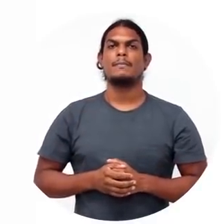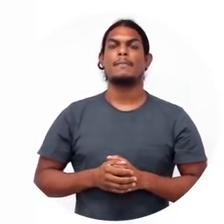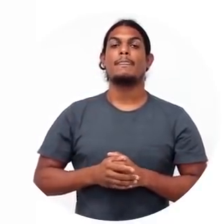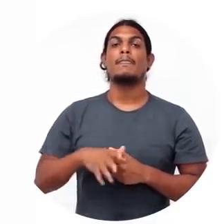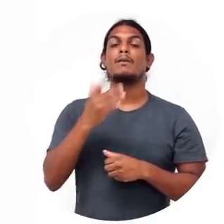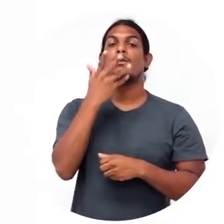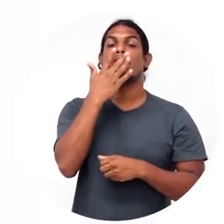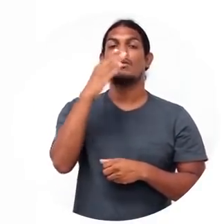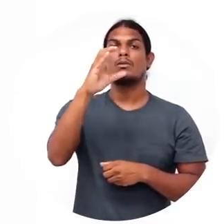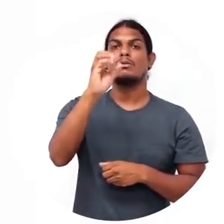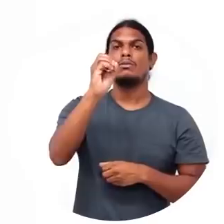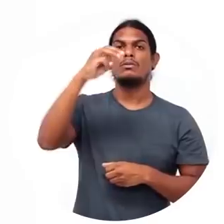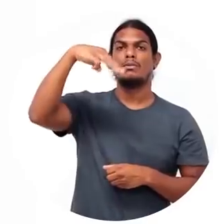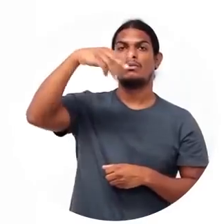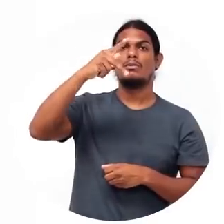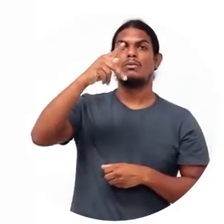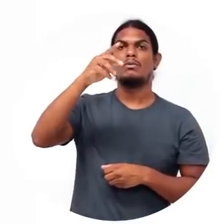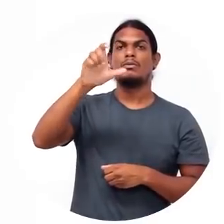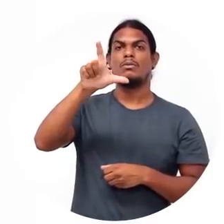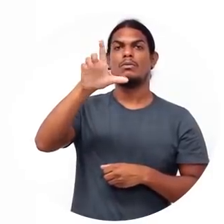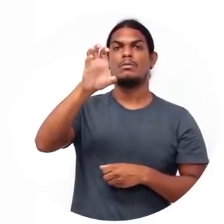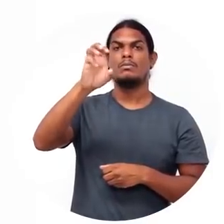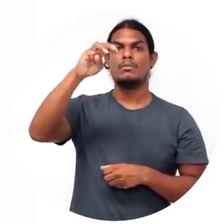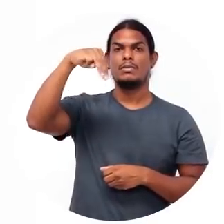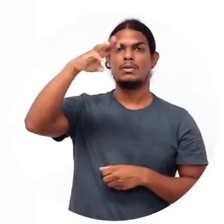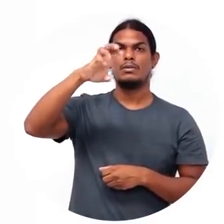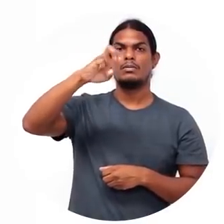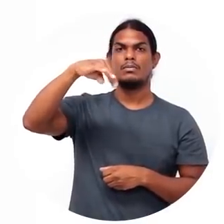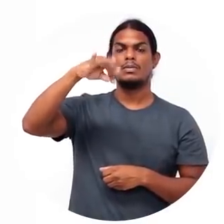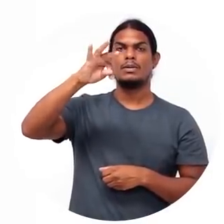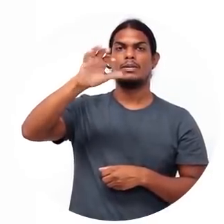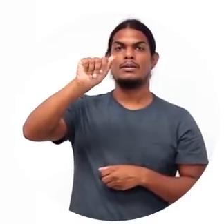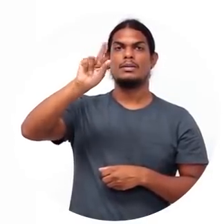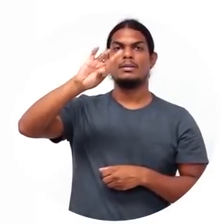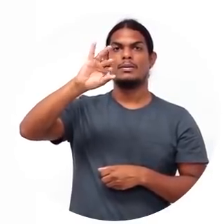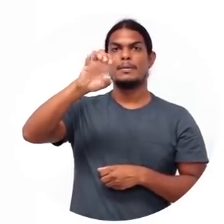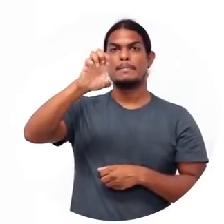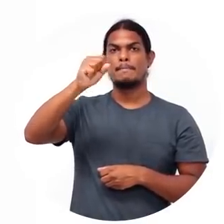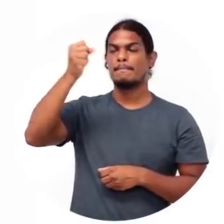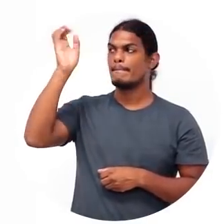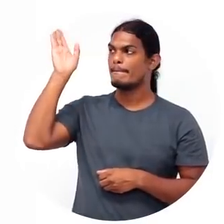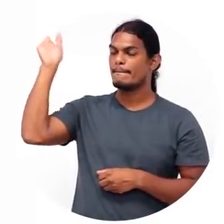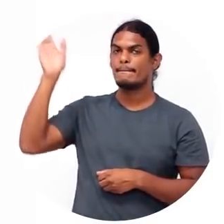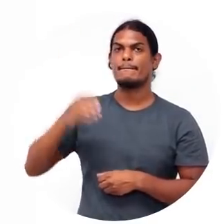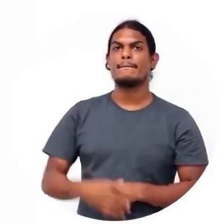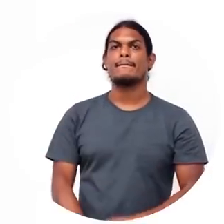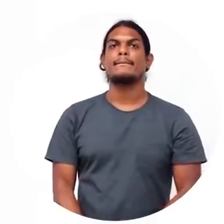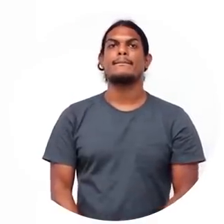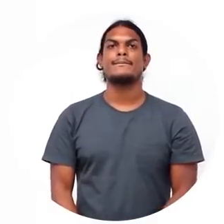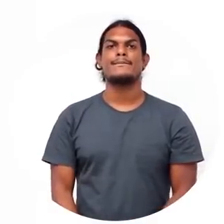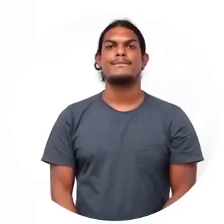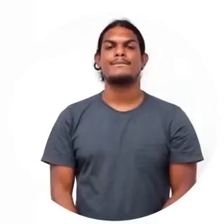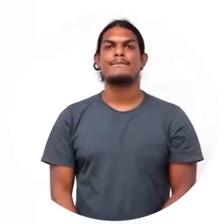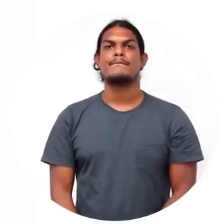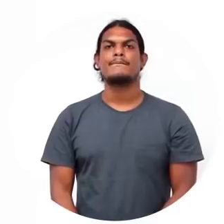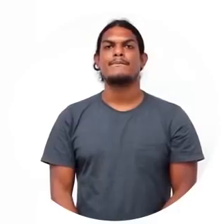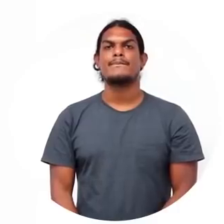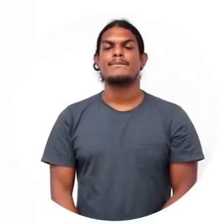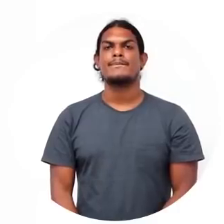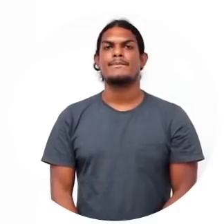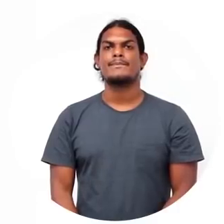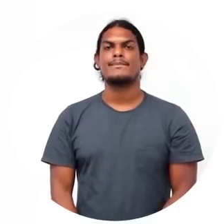Cores complementares são aquelas cores opostas no círculo cromático que vocês viram no